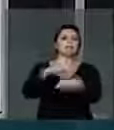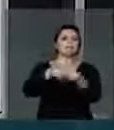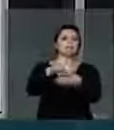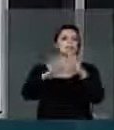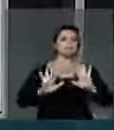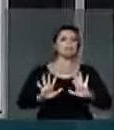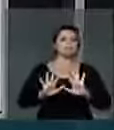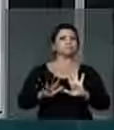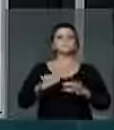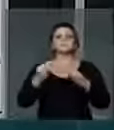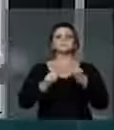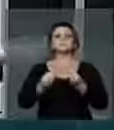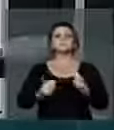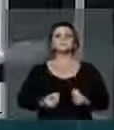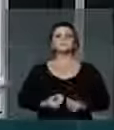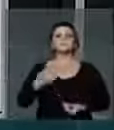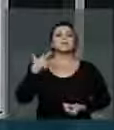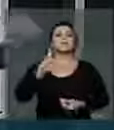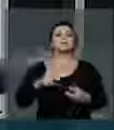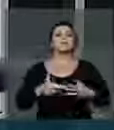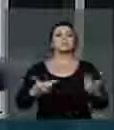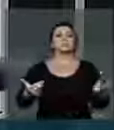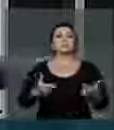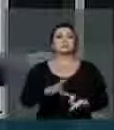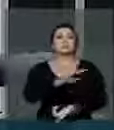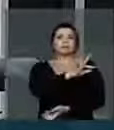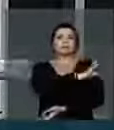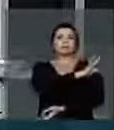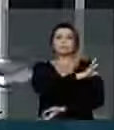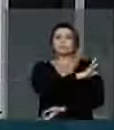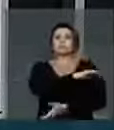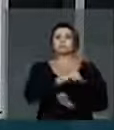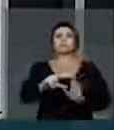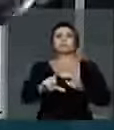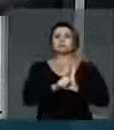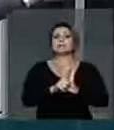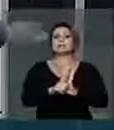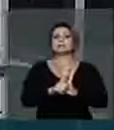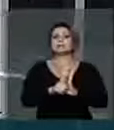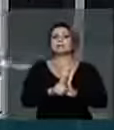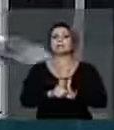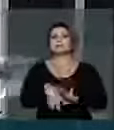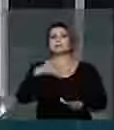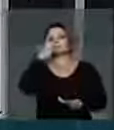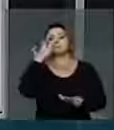tramitação dos processos legislativos. A outra questão é a técnica legislativa. Nós abandonamos a